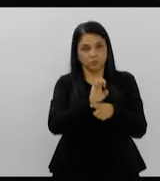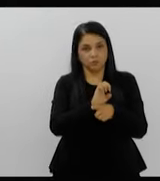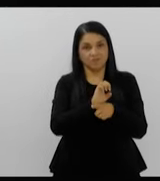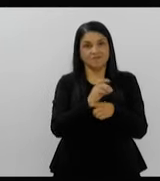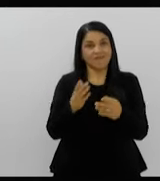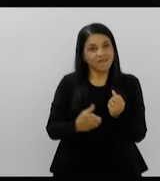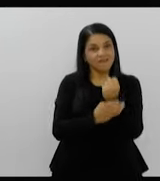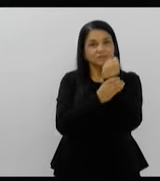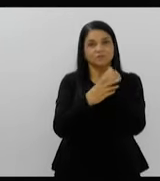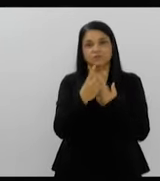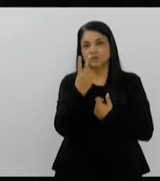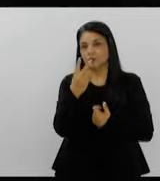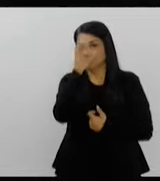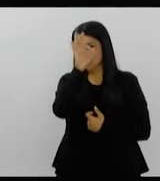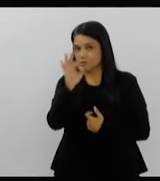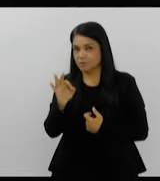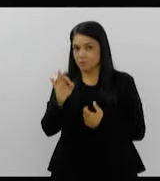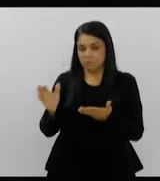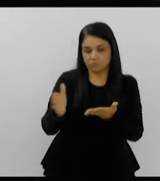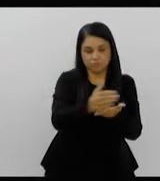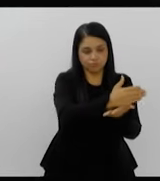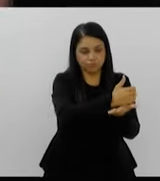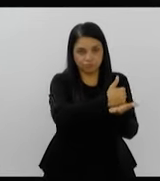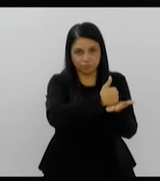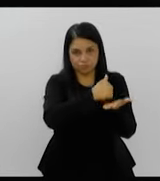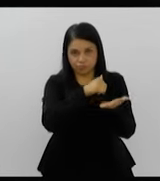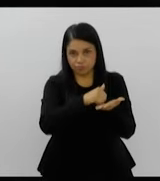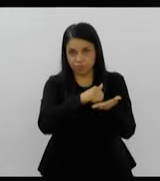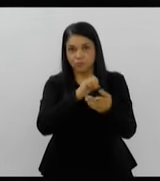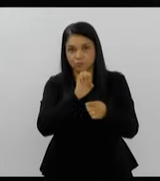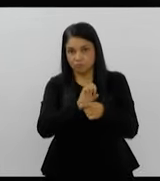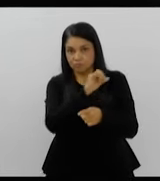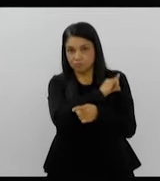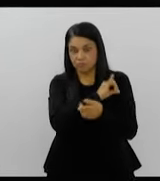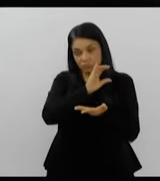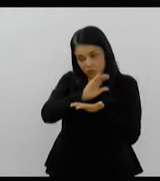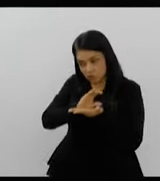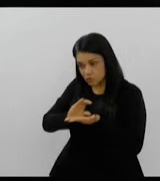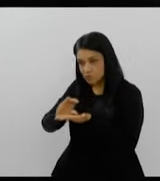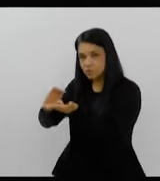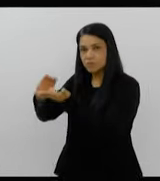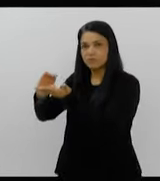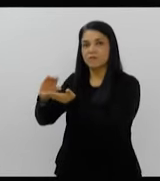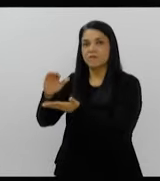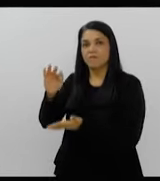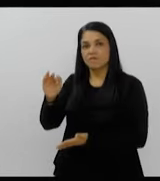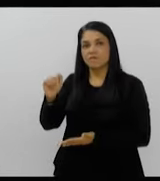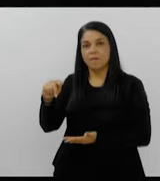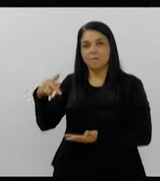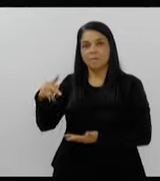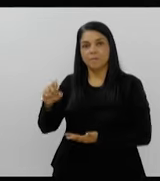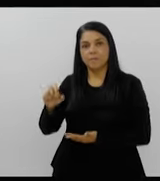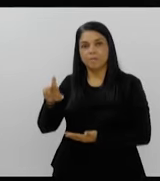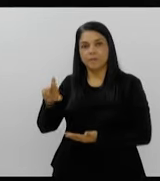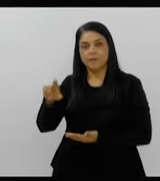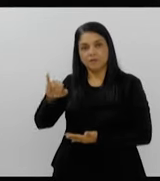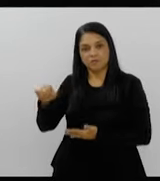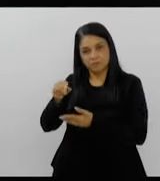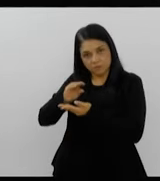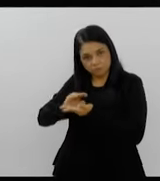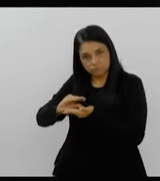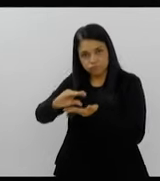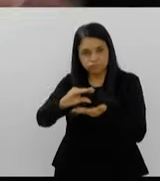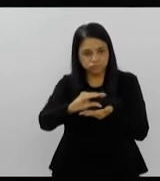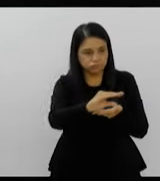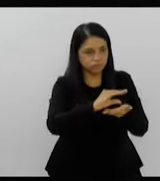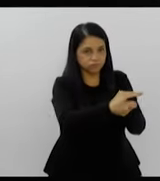2% da receita corrente líquida do Estado do Rio de Janeiro sejam direcionados para a FAPERJ, para que ela faça a distribuição através